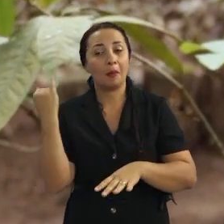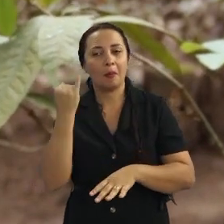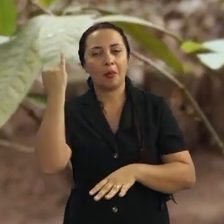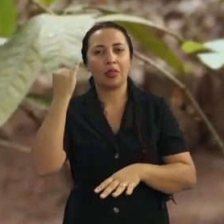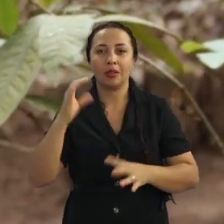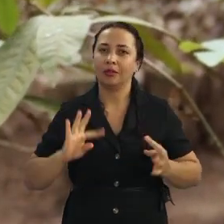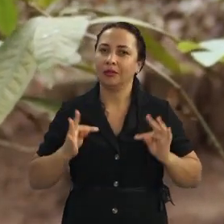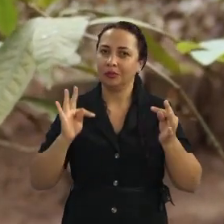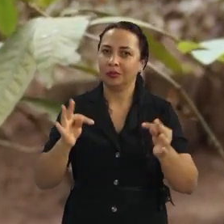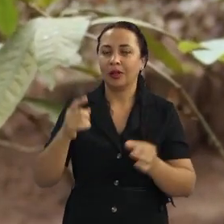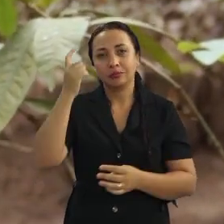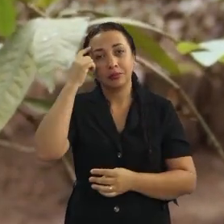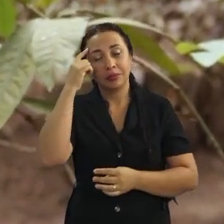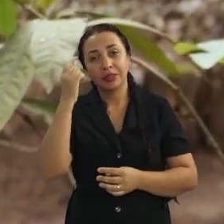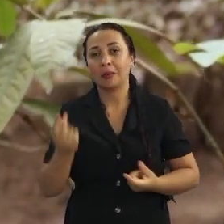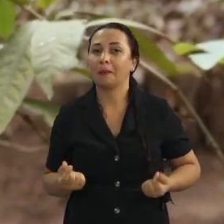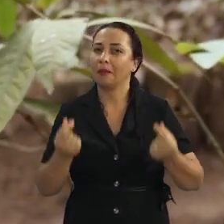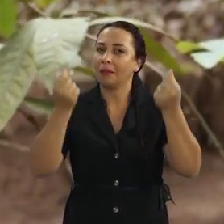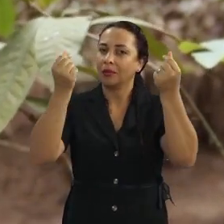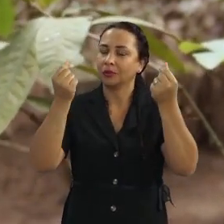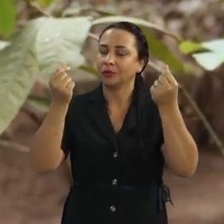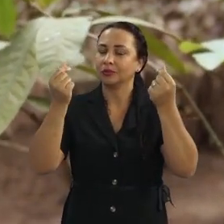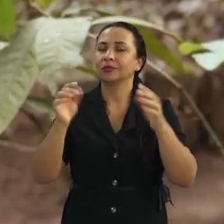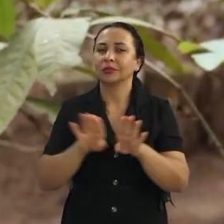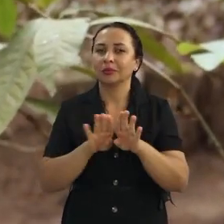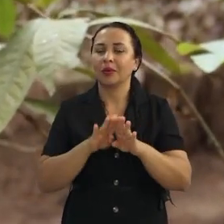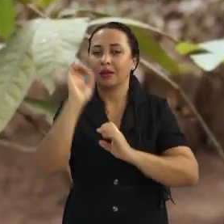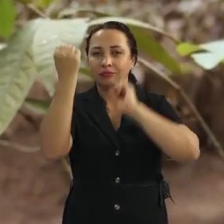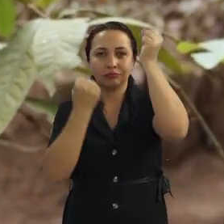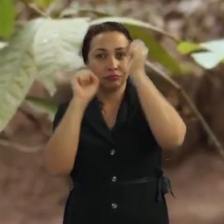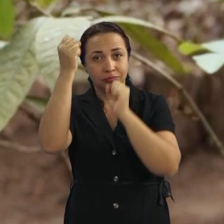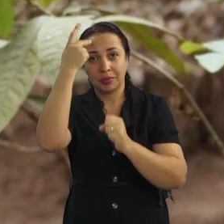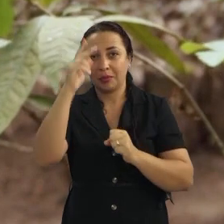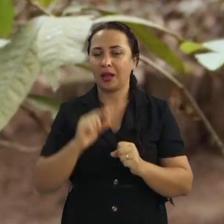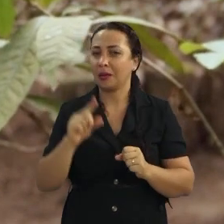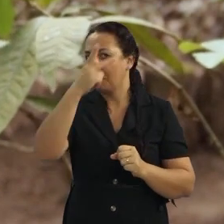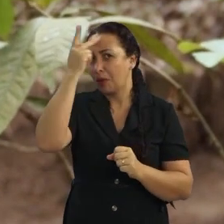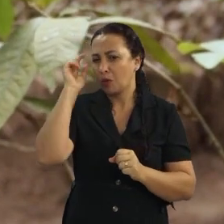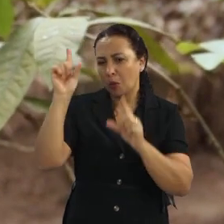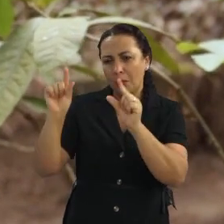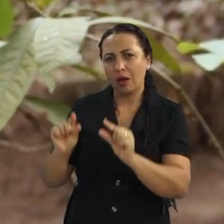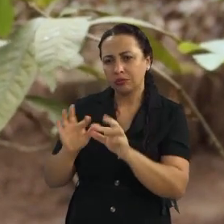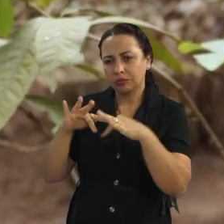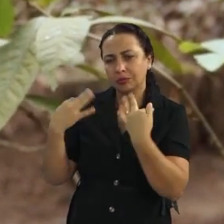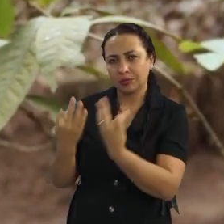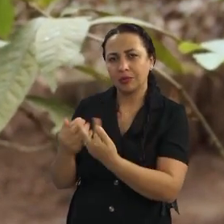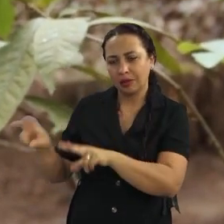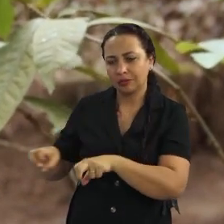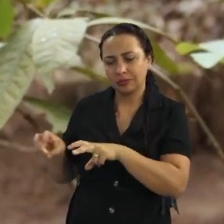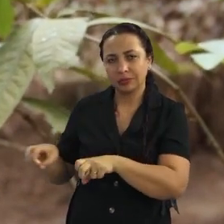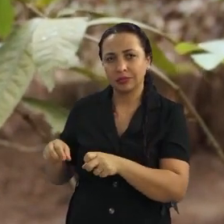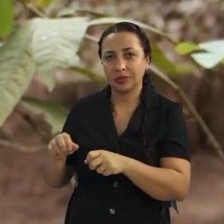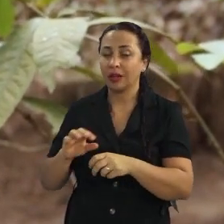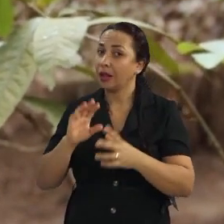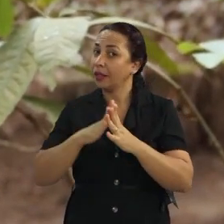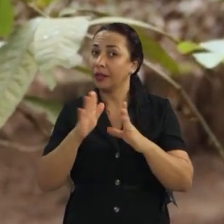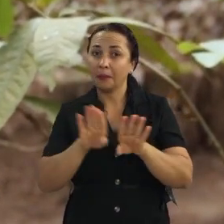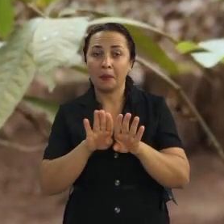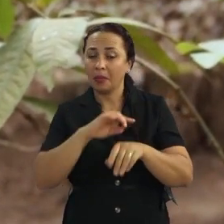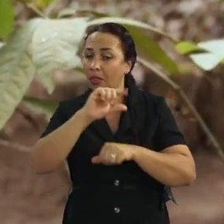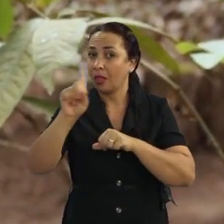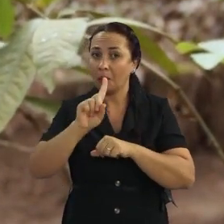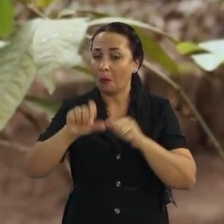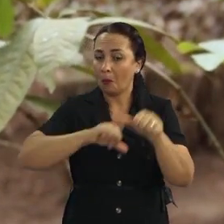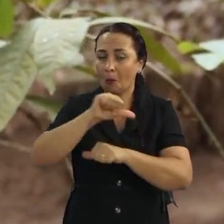essencial a tecnologia pensando em baratear os custos do maquinário para pequenos produtores sem modificar a qualidade do produto